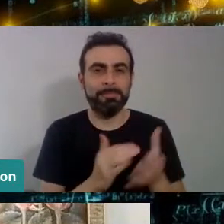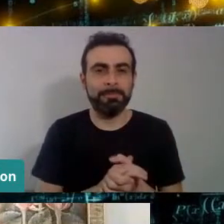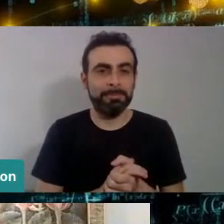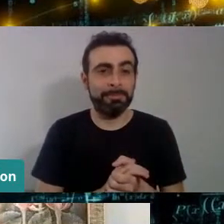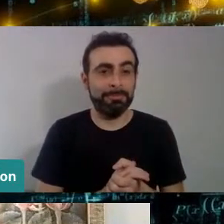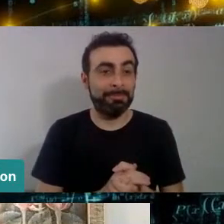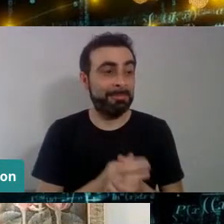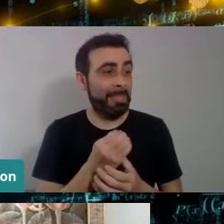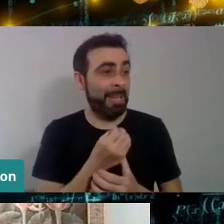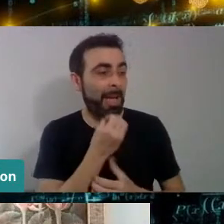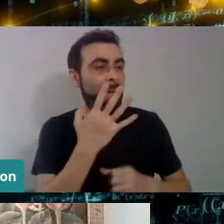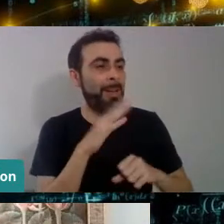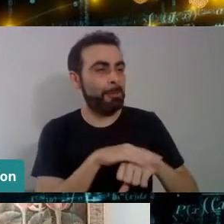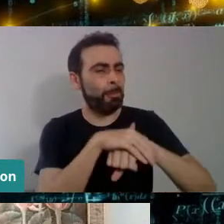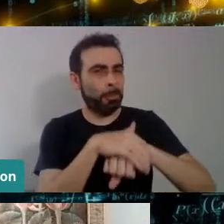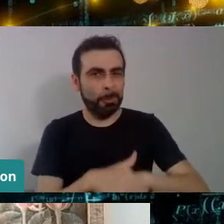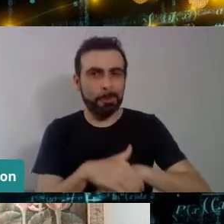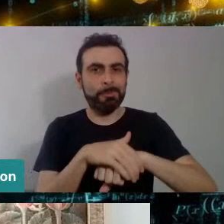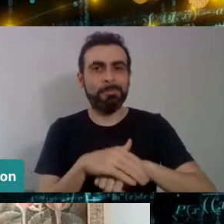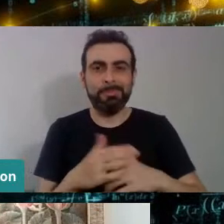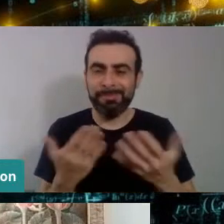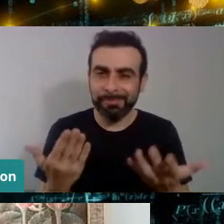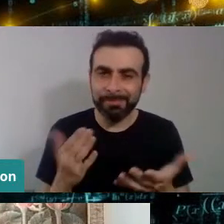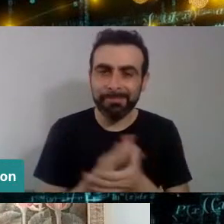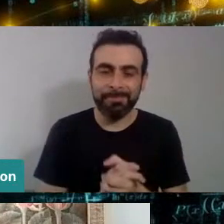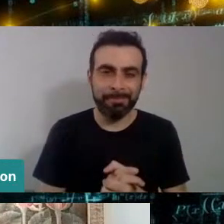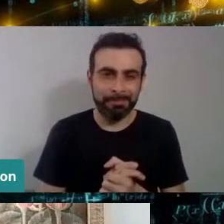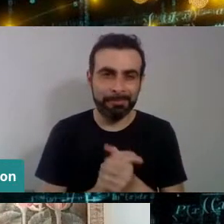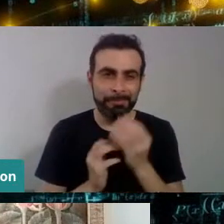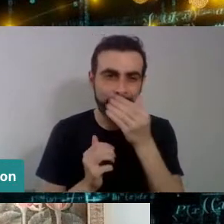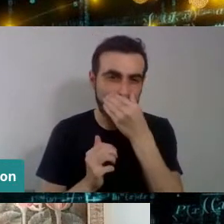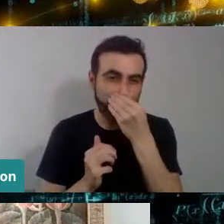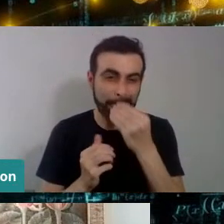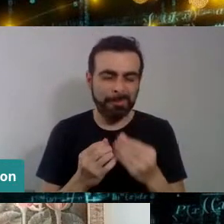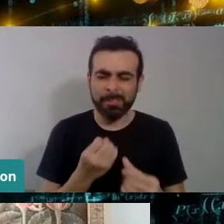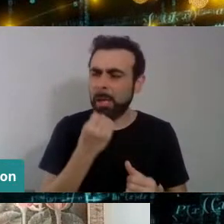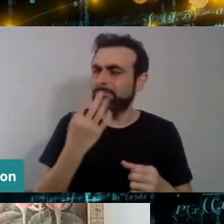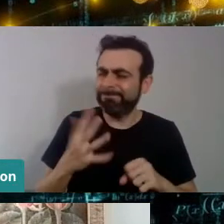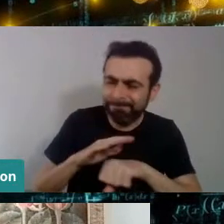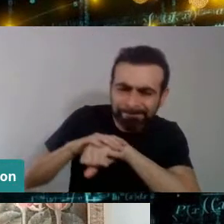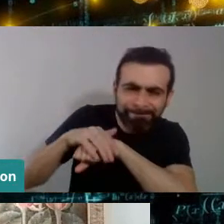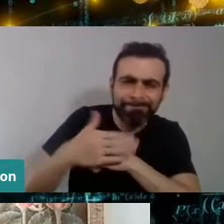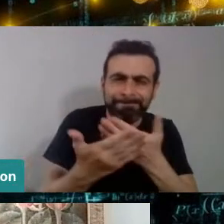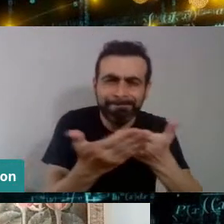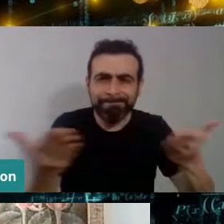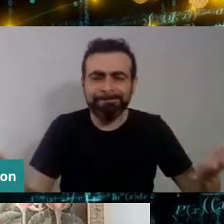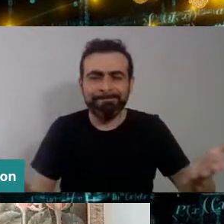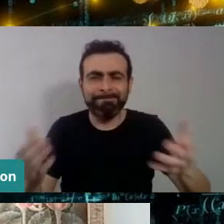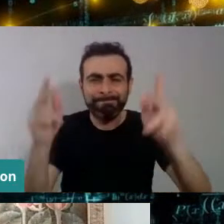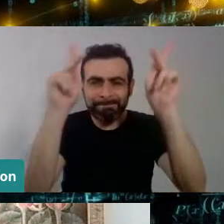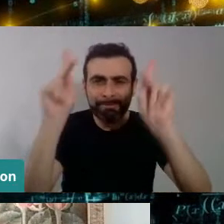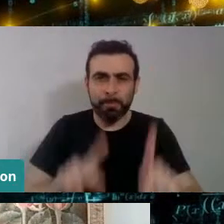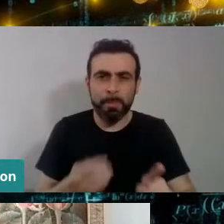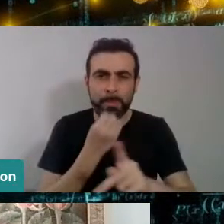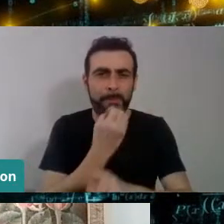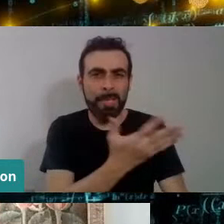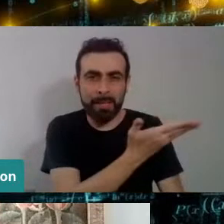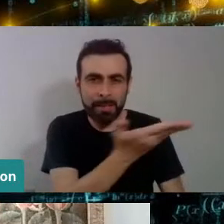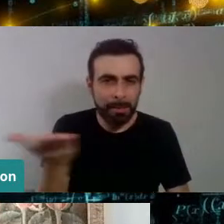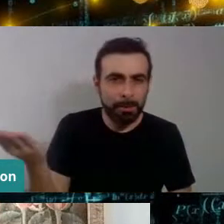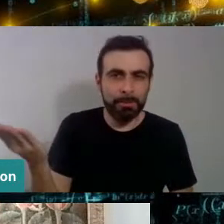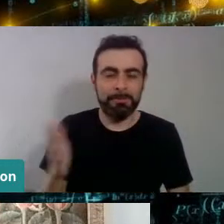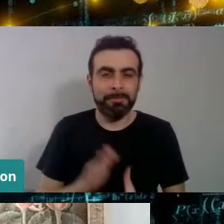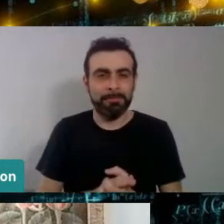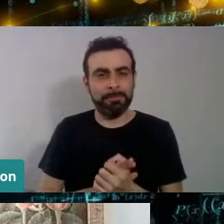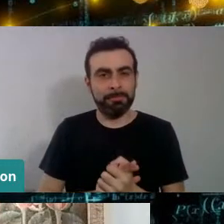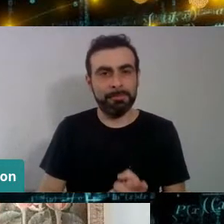Muito boa noite. Boa noite, Nelson. Muito boa noite a todos aí, paz e bem a todos. Que prazer